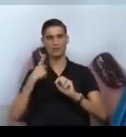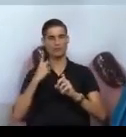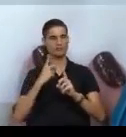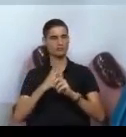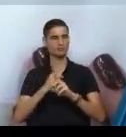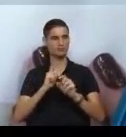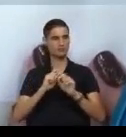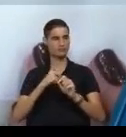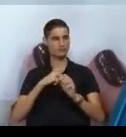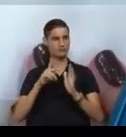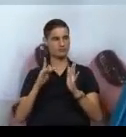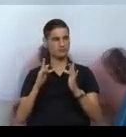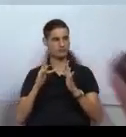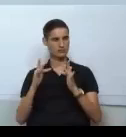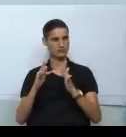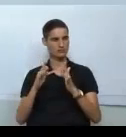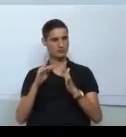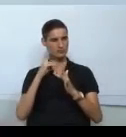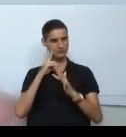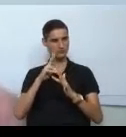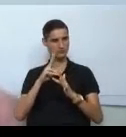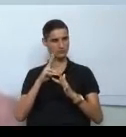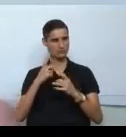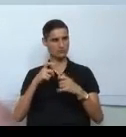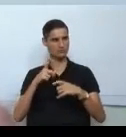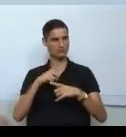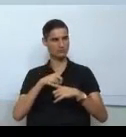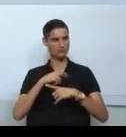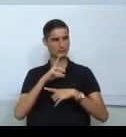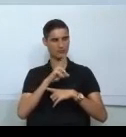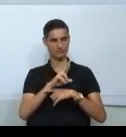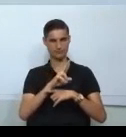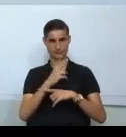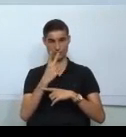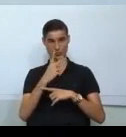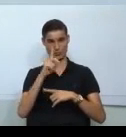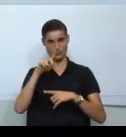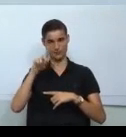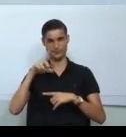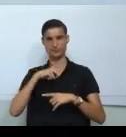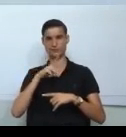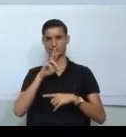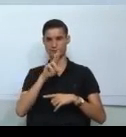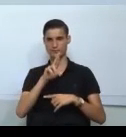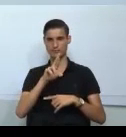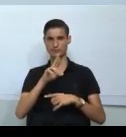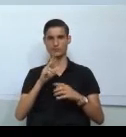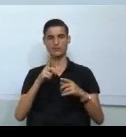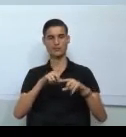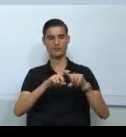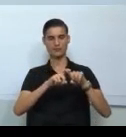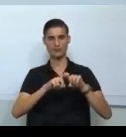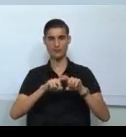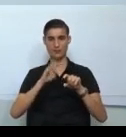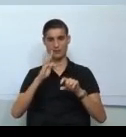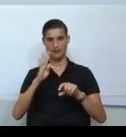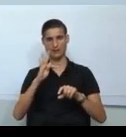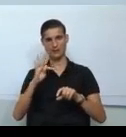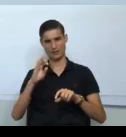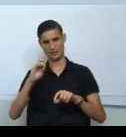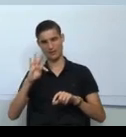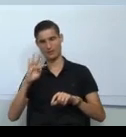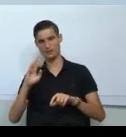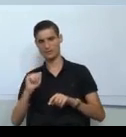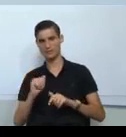vamos encontrar essa relação aqui, onde eu tenho R, duas linhas de R, vezes T de